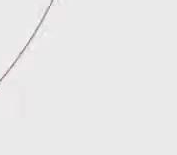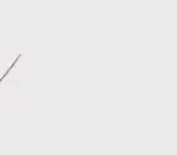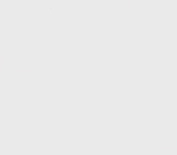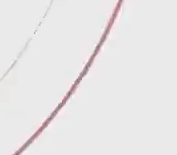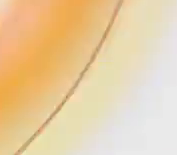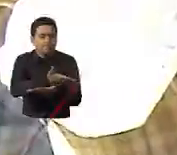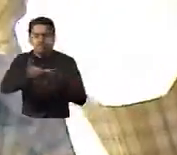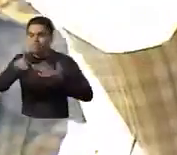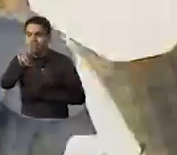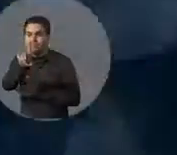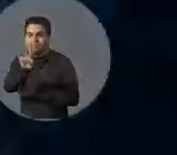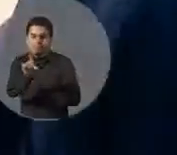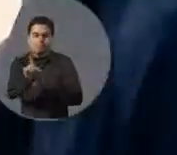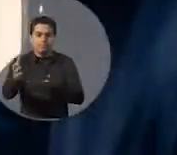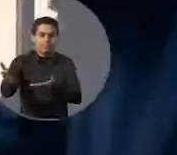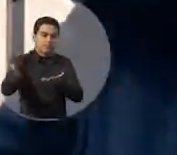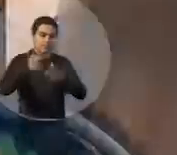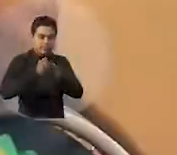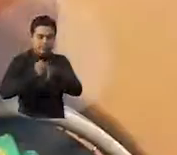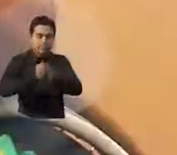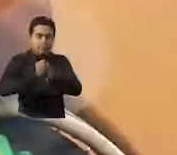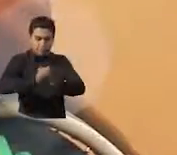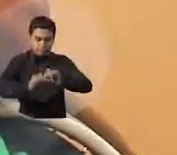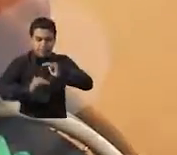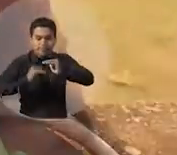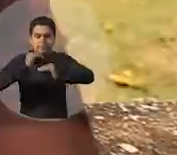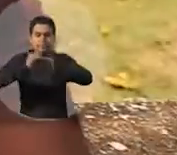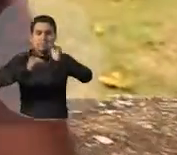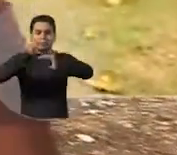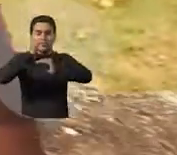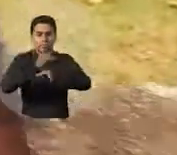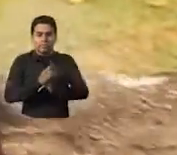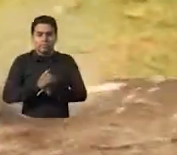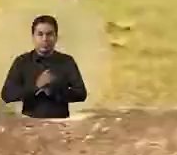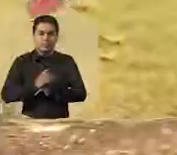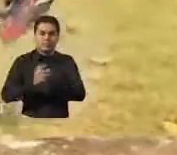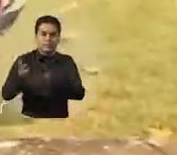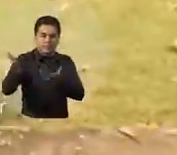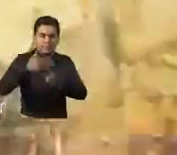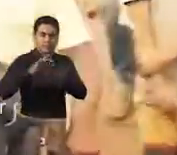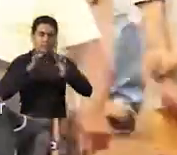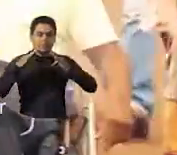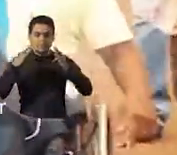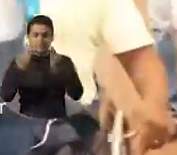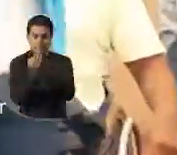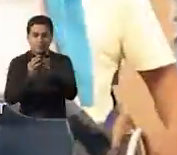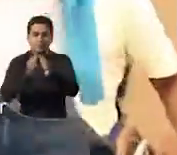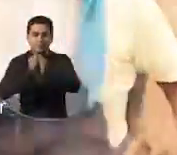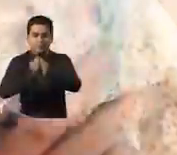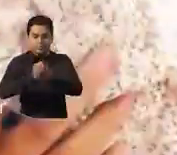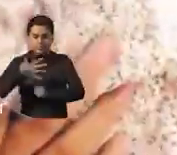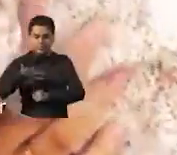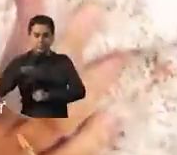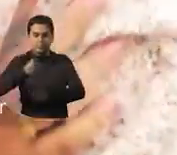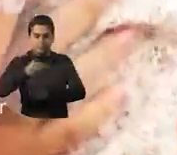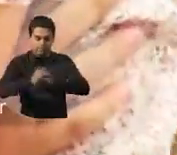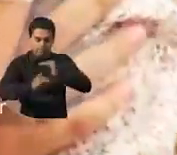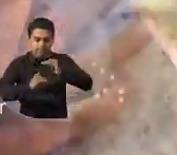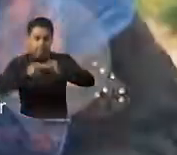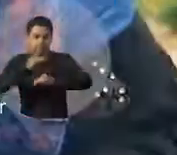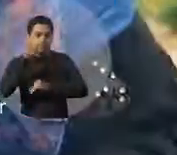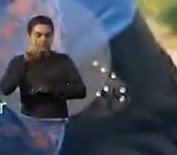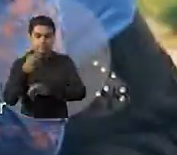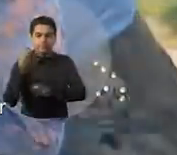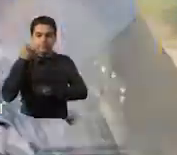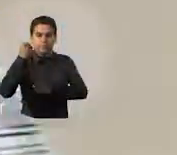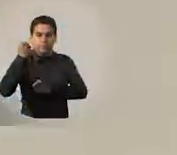Câmara. 15. Participar Dourados. Vamos juntos crescer. Traga sua família. Junta nossos filhos. Nós